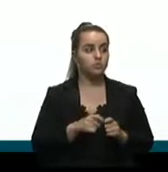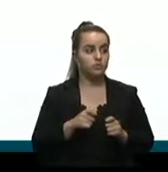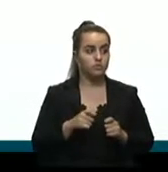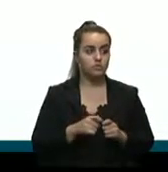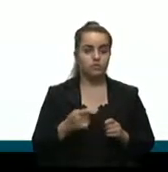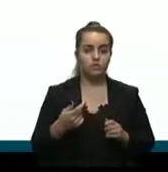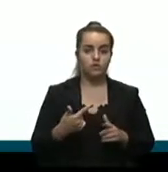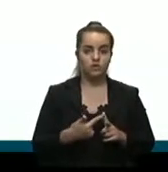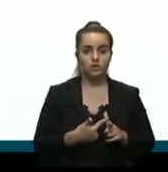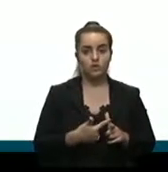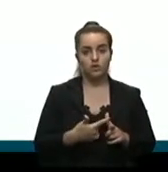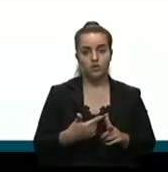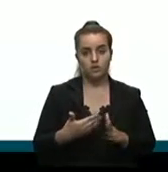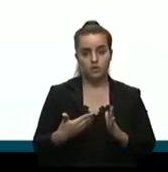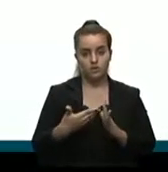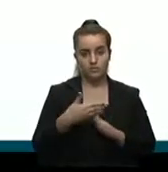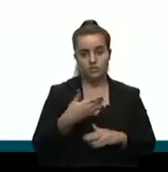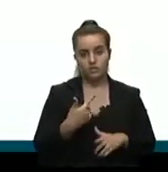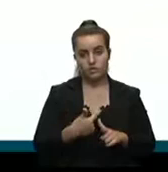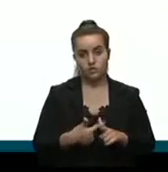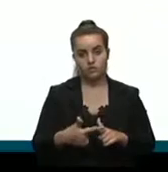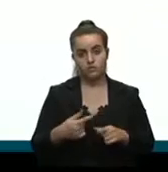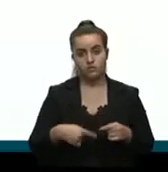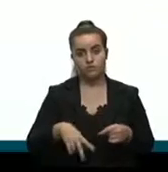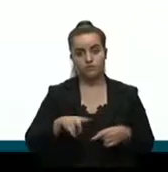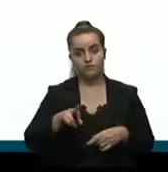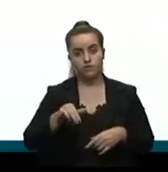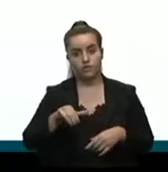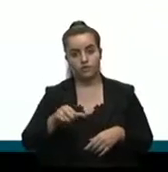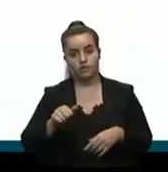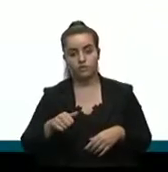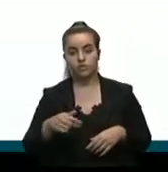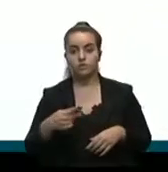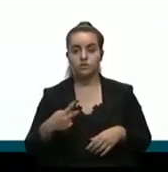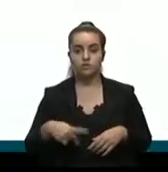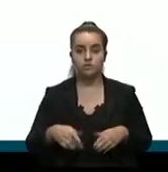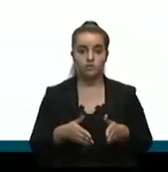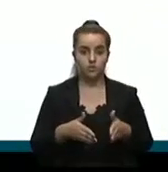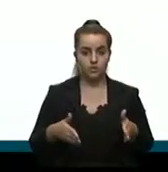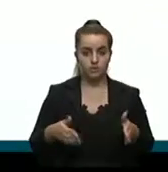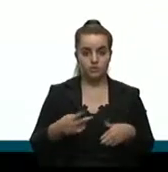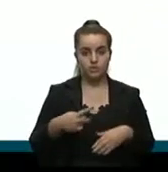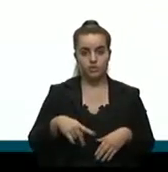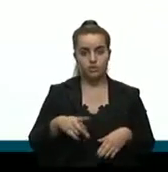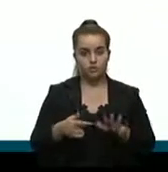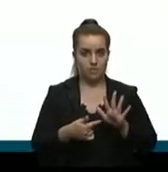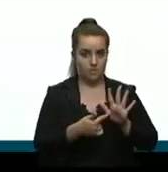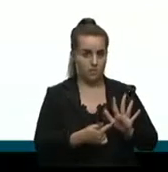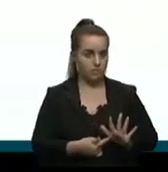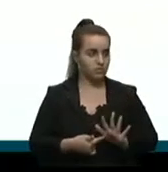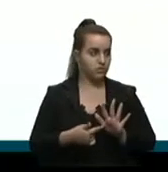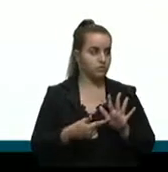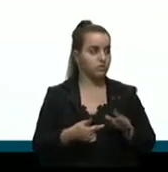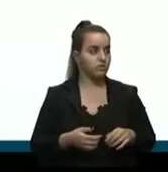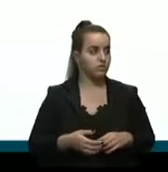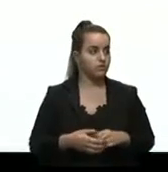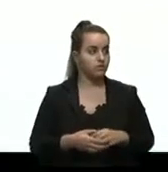meio da divisão entre a variância e o tamanho da amostra.